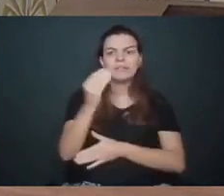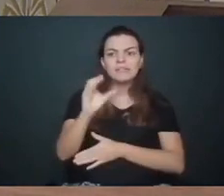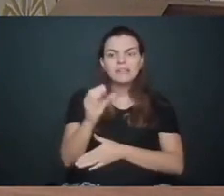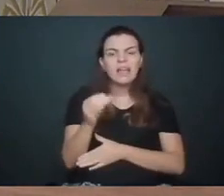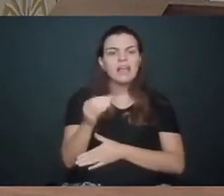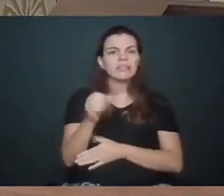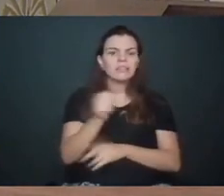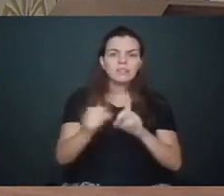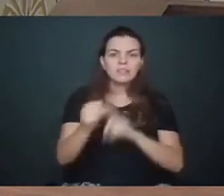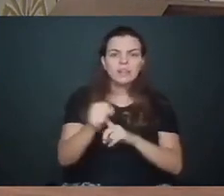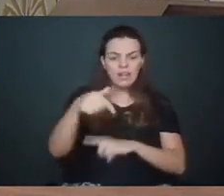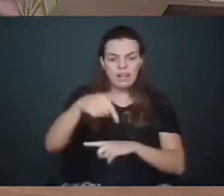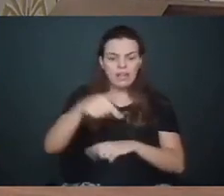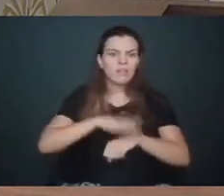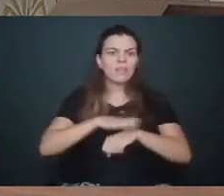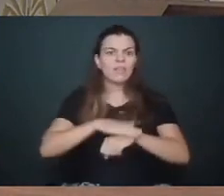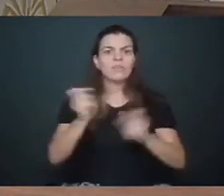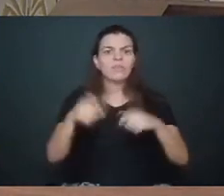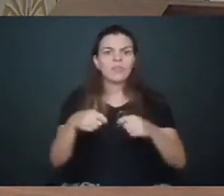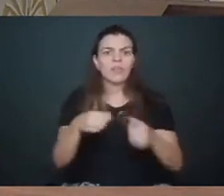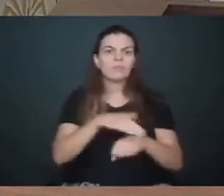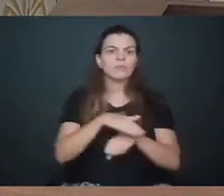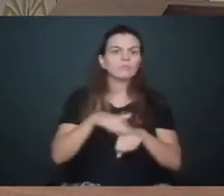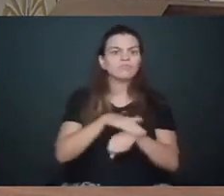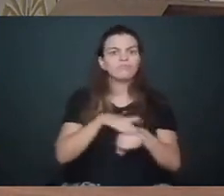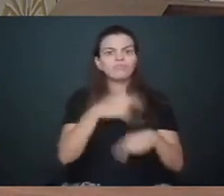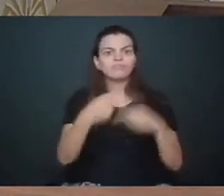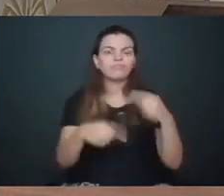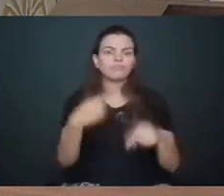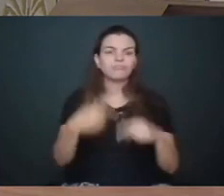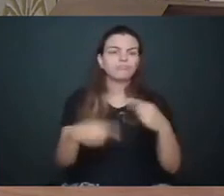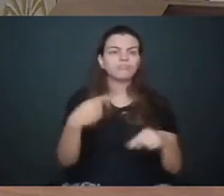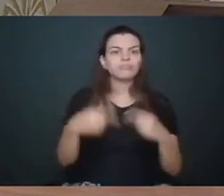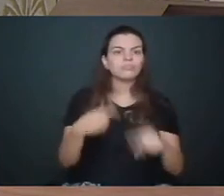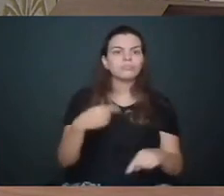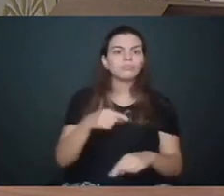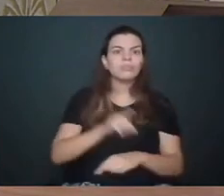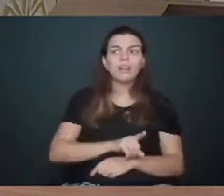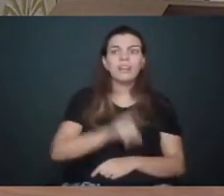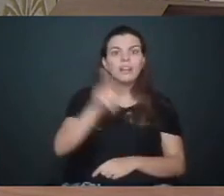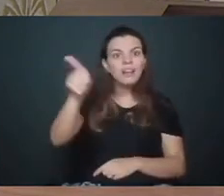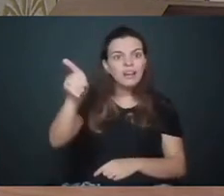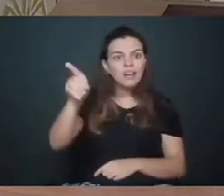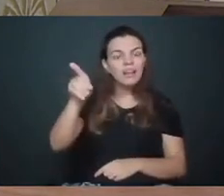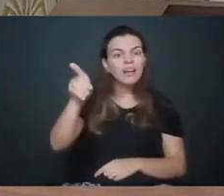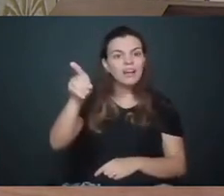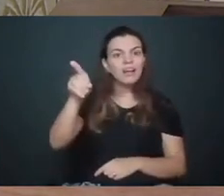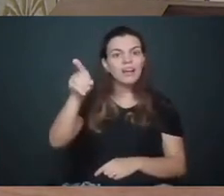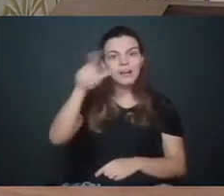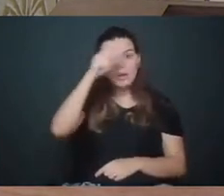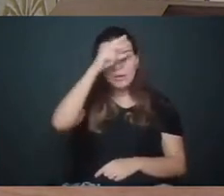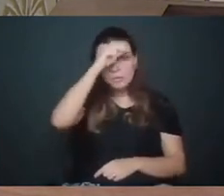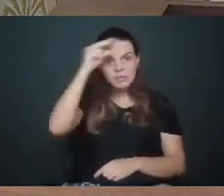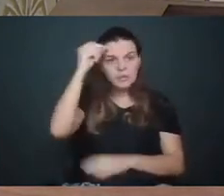discutir. Começa na comissão e se discute. E lá se coloca algo de bem. E não como